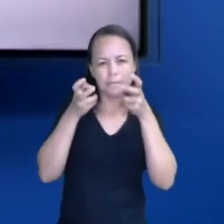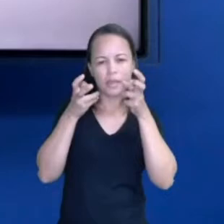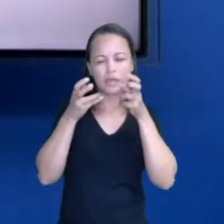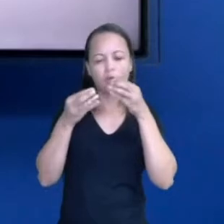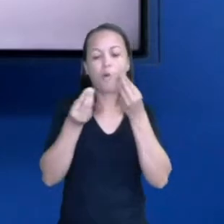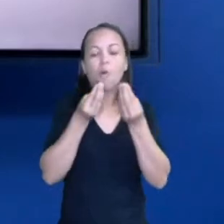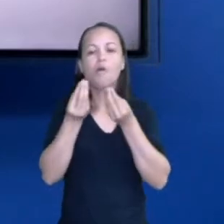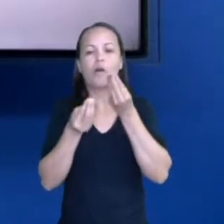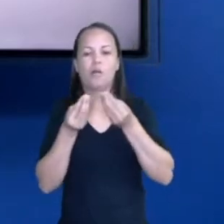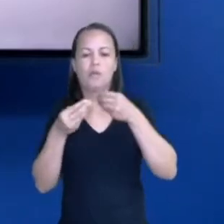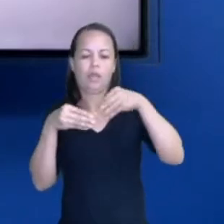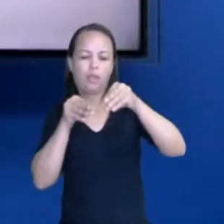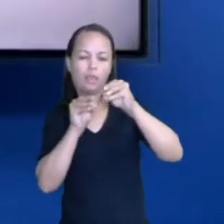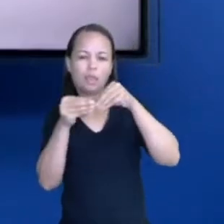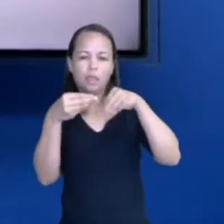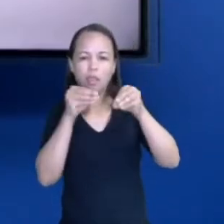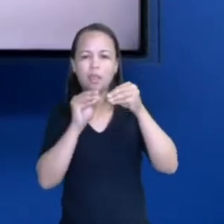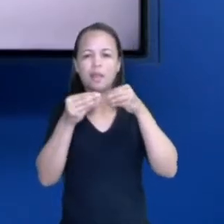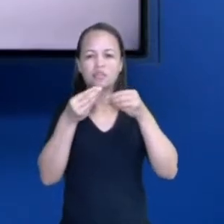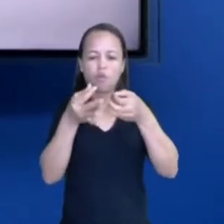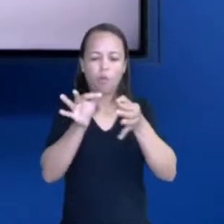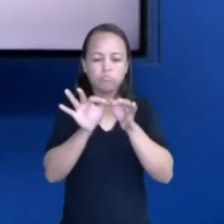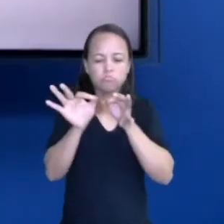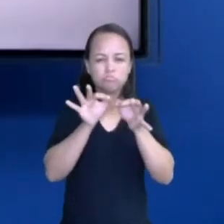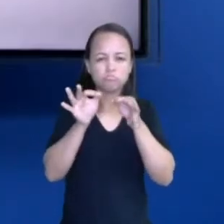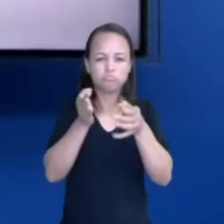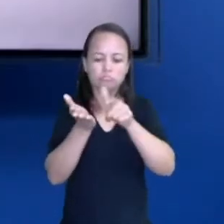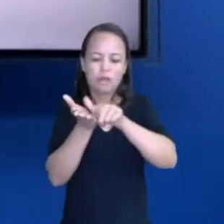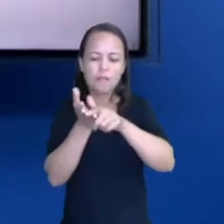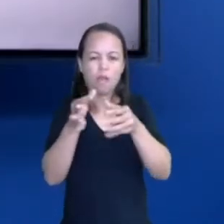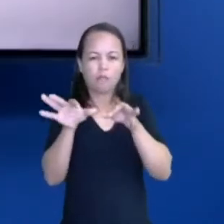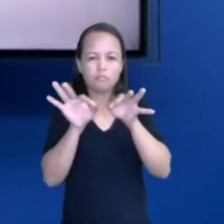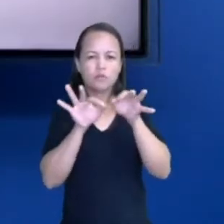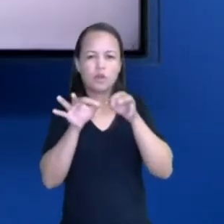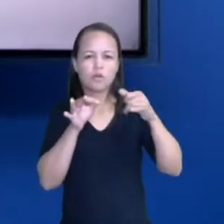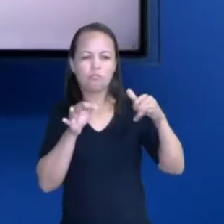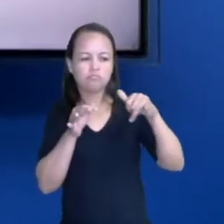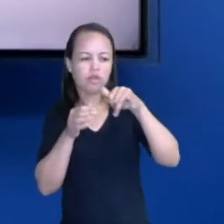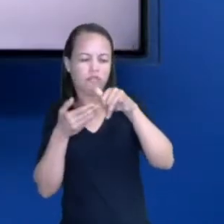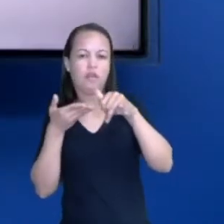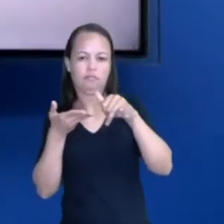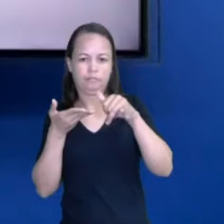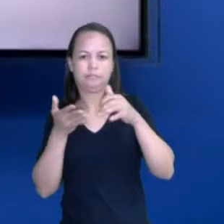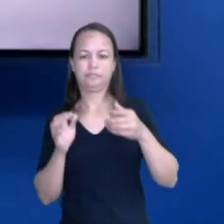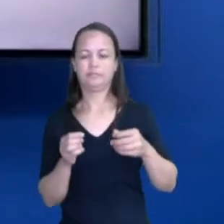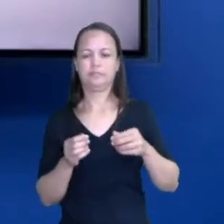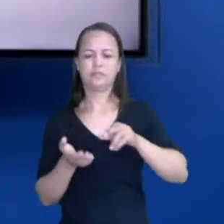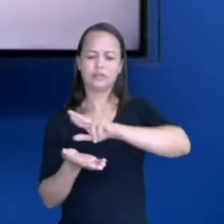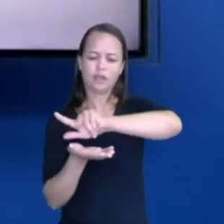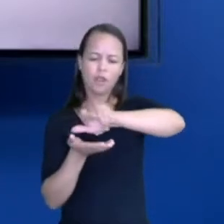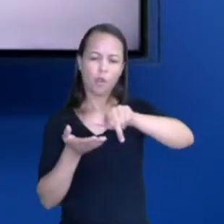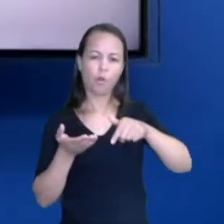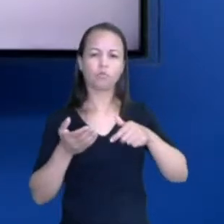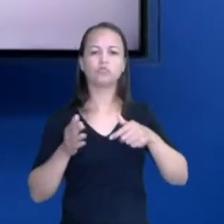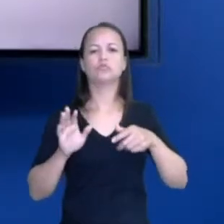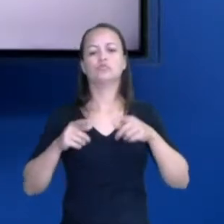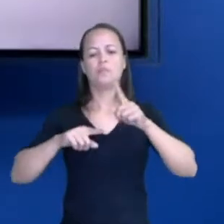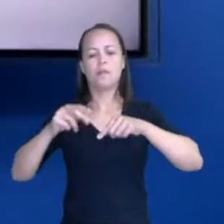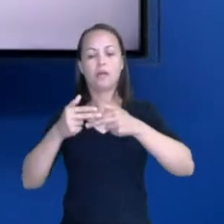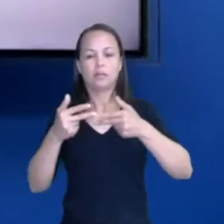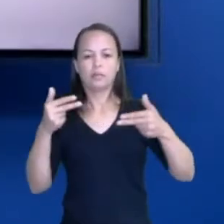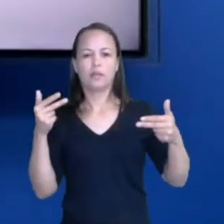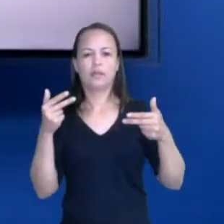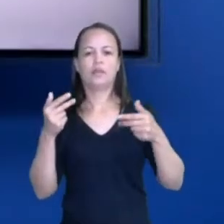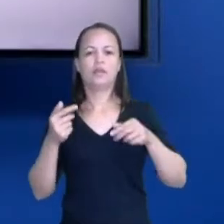do papel, transformando aquela folhinha num aviãozinho de papel? Existem outros materiais que a gente vai ver ao longo da nossa aula